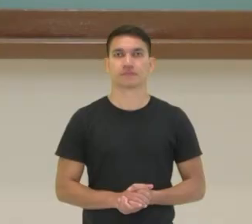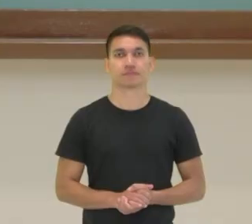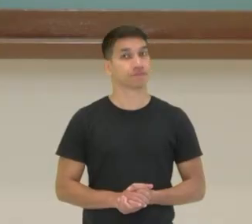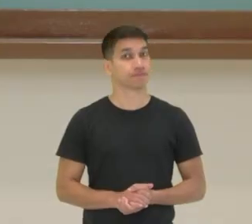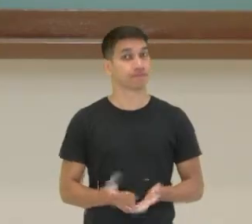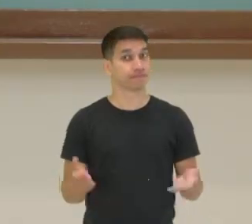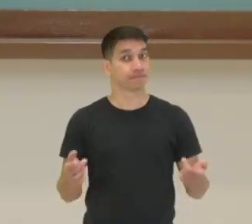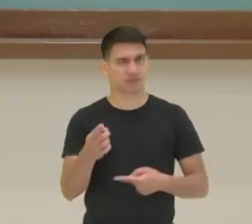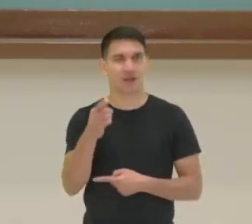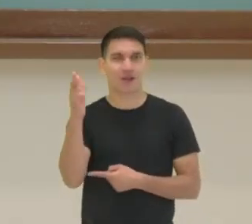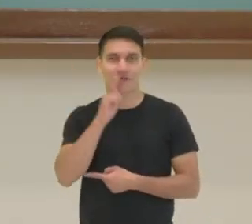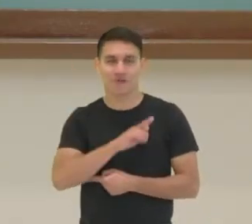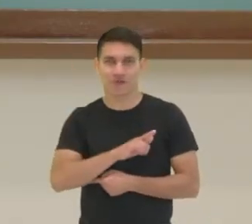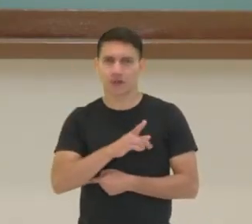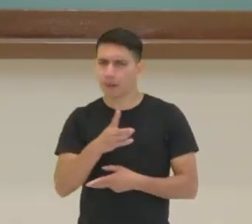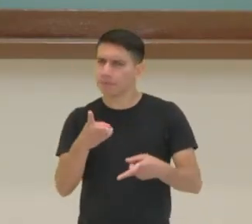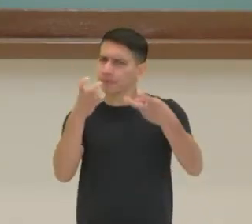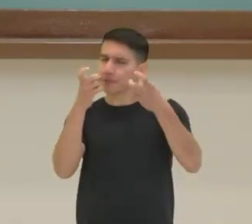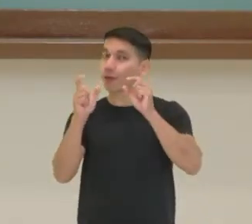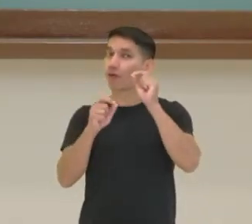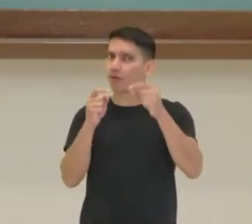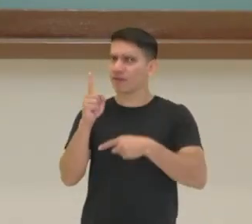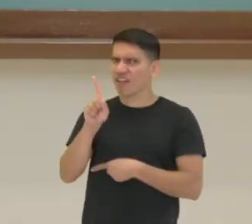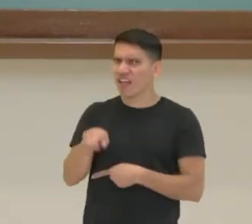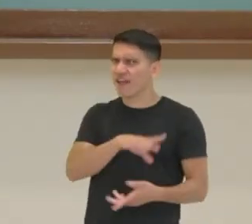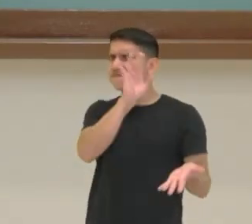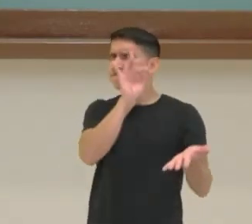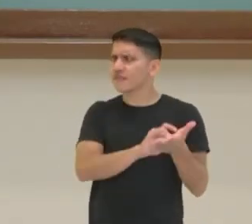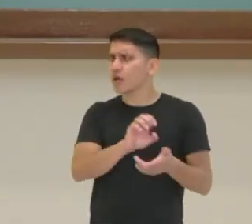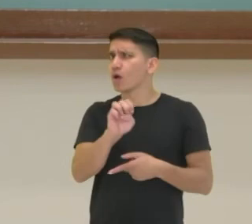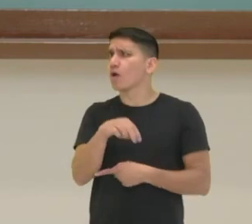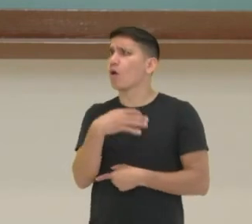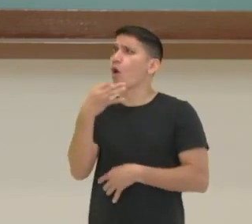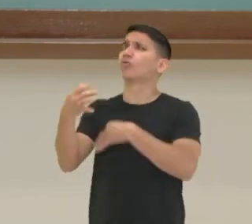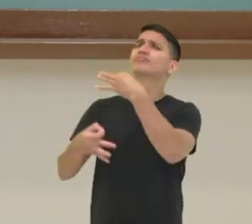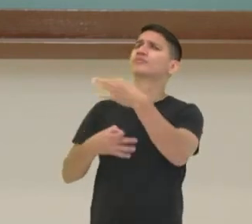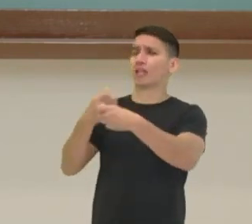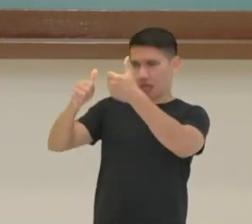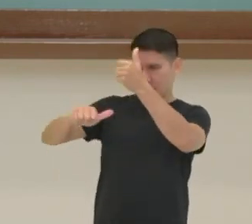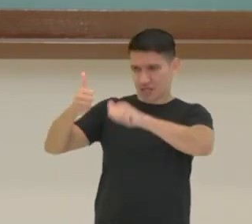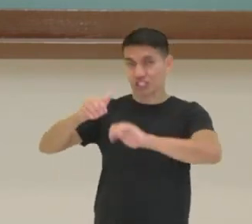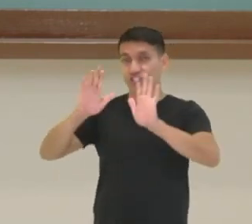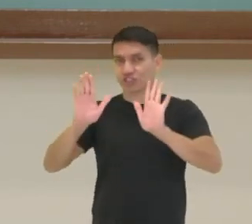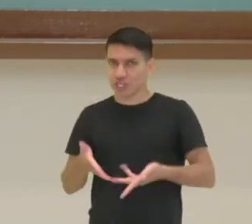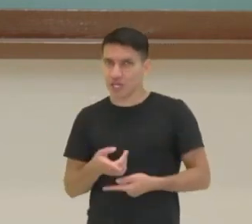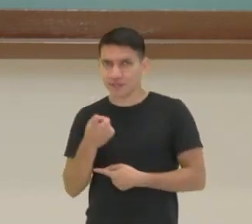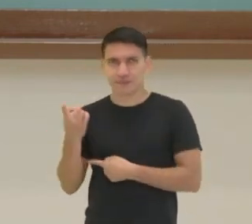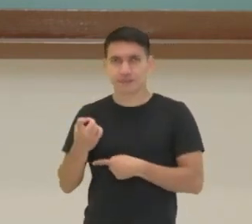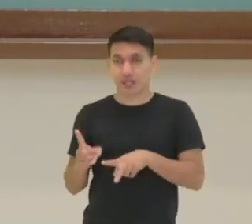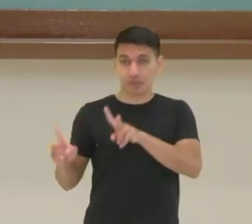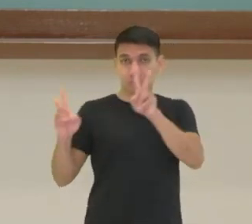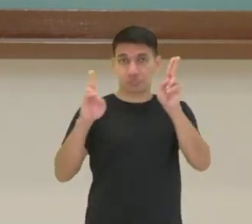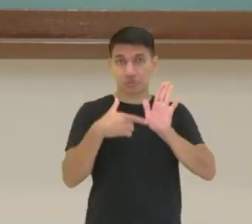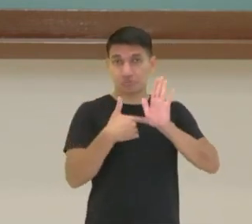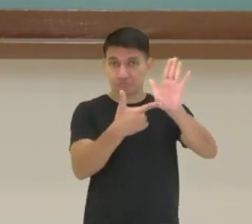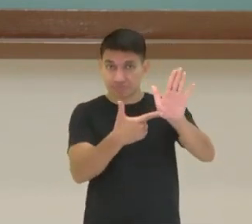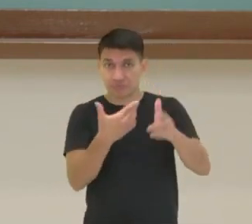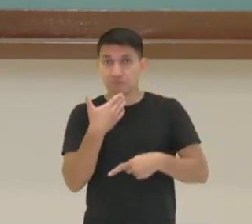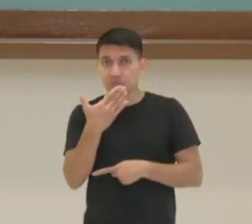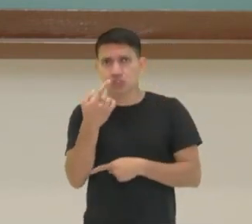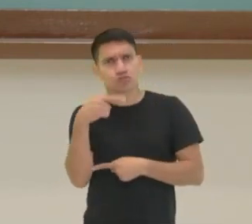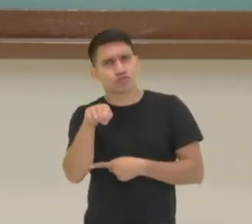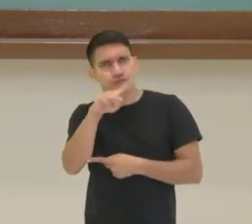E aí, conseguiram perceber aí se é fato, se é opinião, analisaram os trechos aí que o professor pediu para